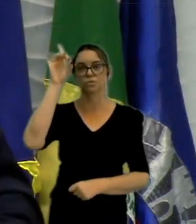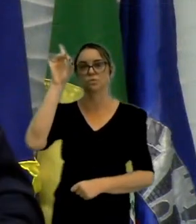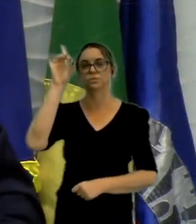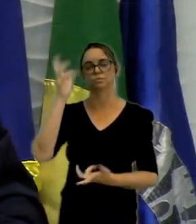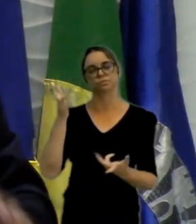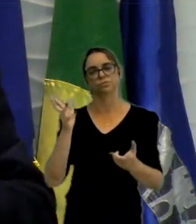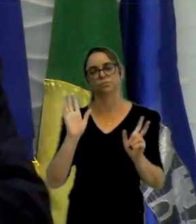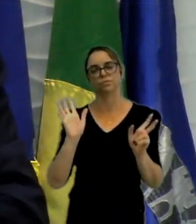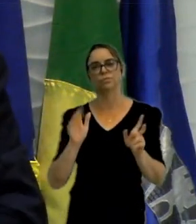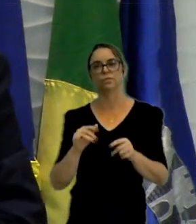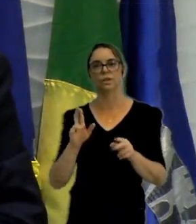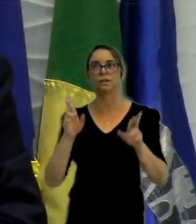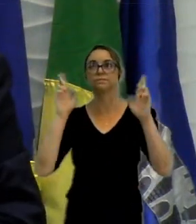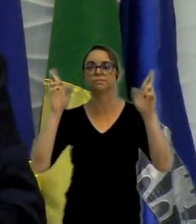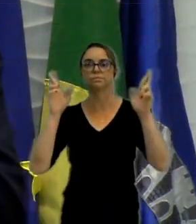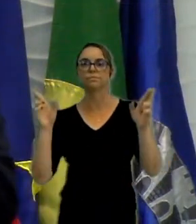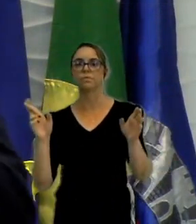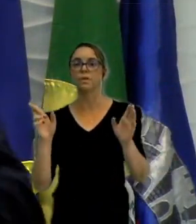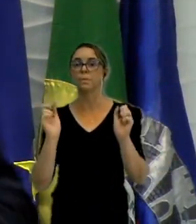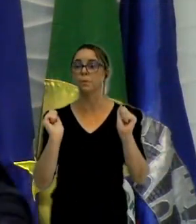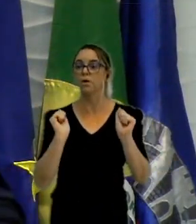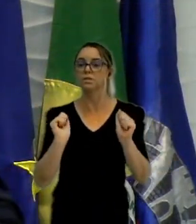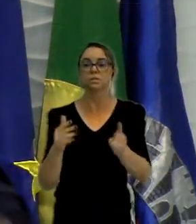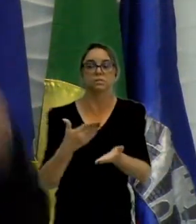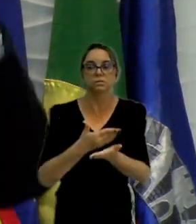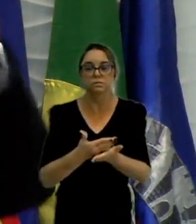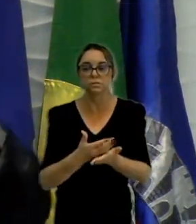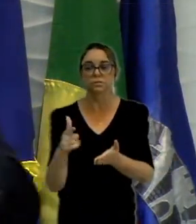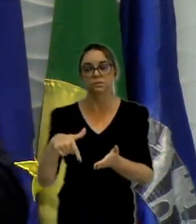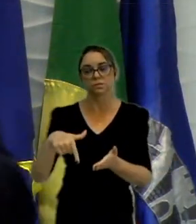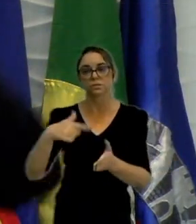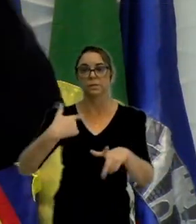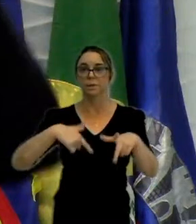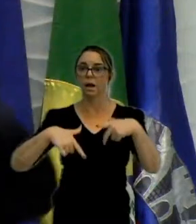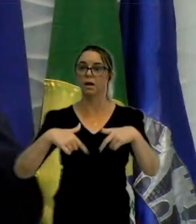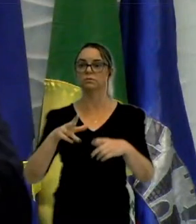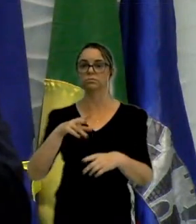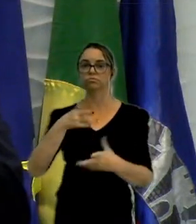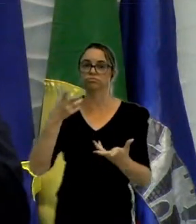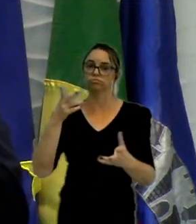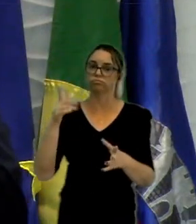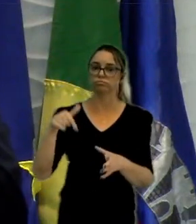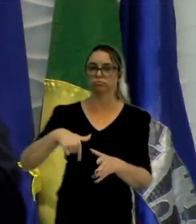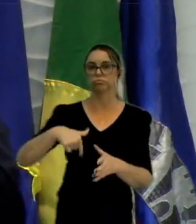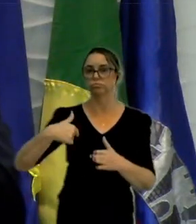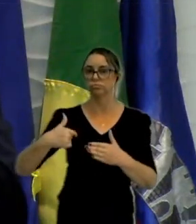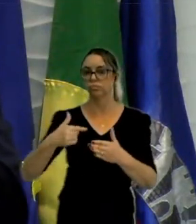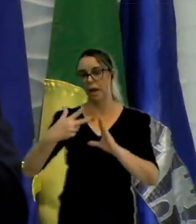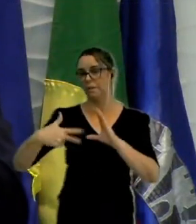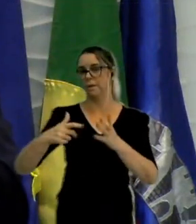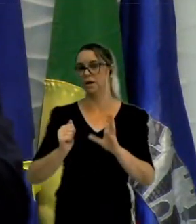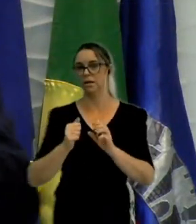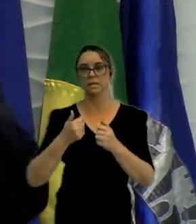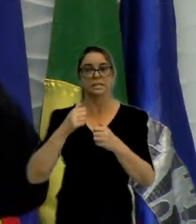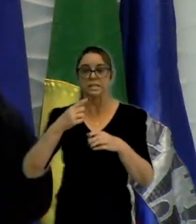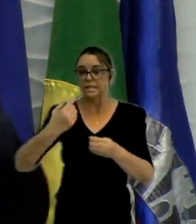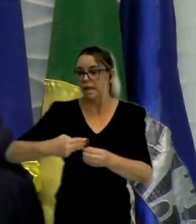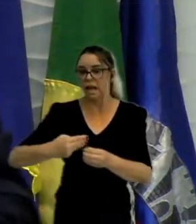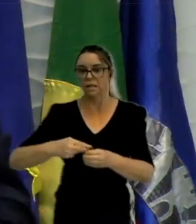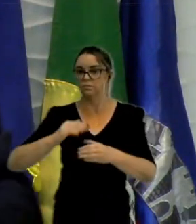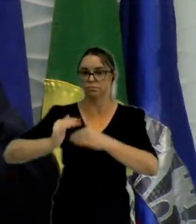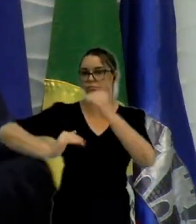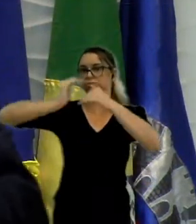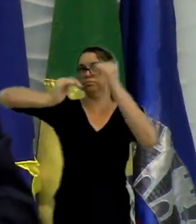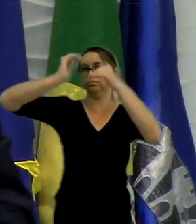vir. Já vê essa casa, mas se assumisse a prefeitura, São Bento ia ver o quanto uma cidade ia crescer. Também os da